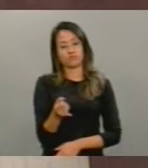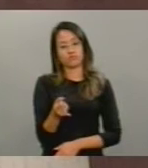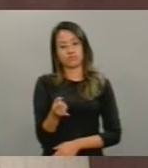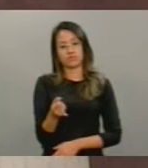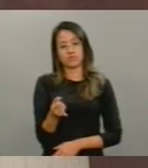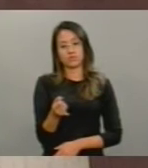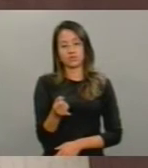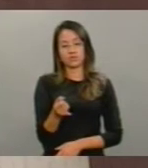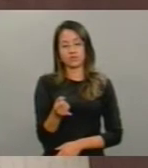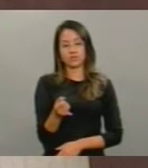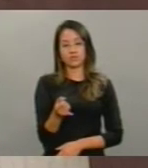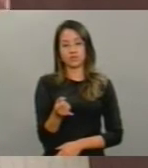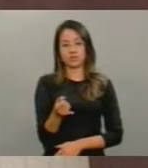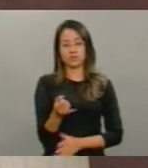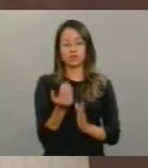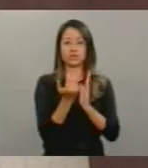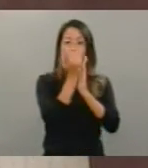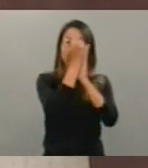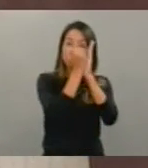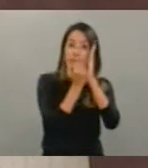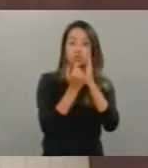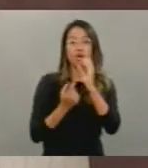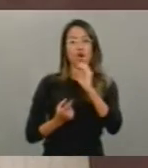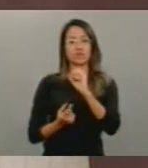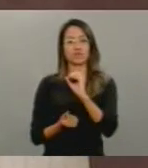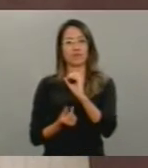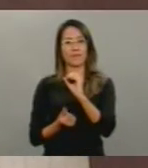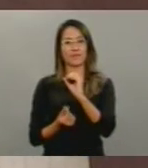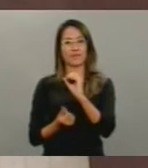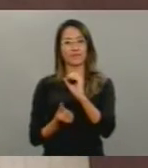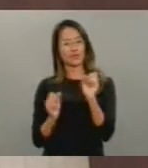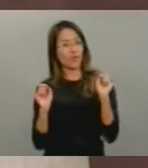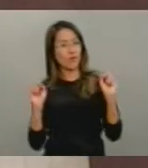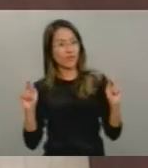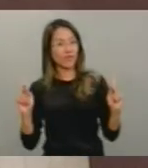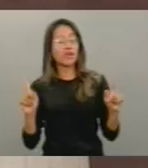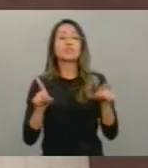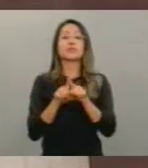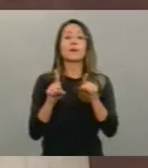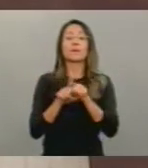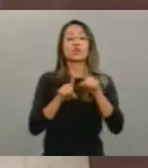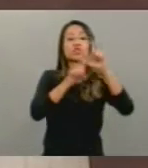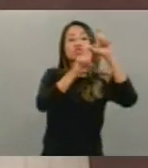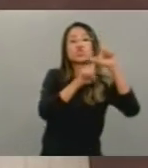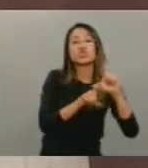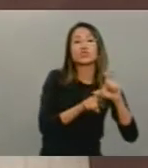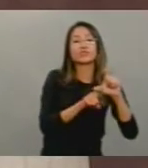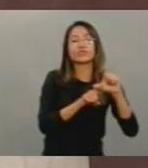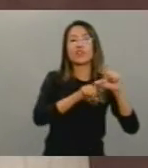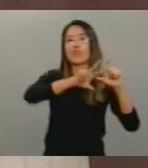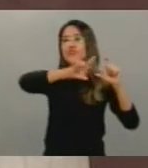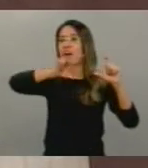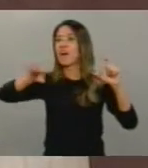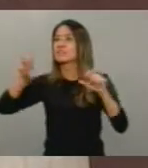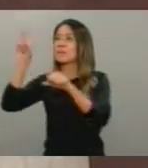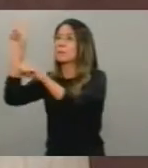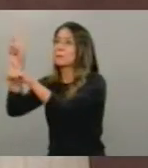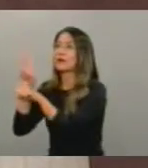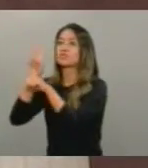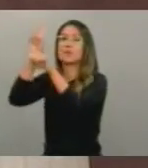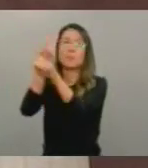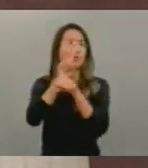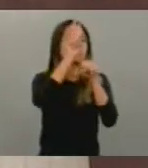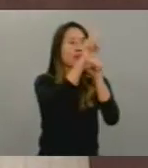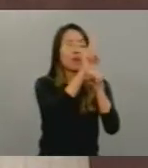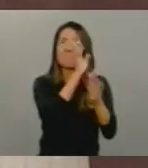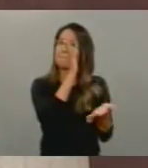comprometimento do orçamento público com o endividamento público, com o pagamento da dívida, mas